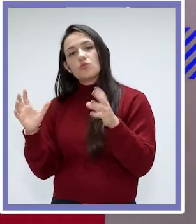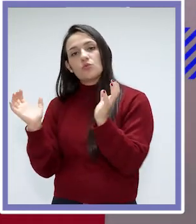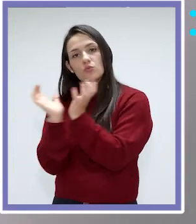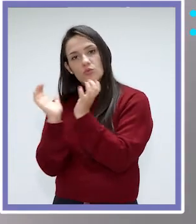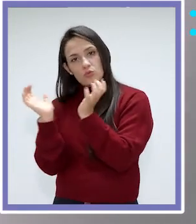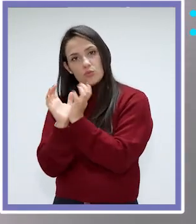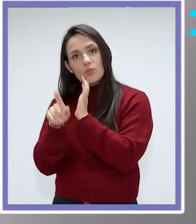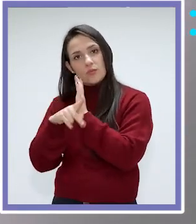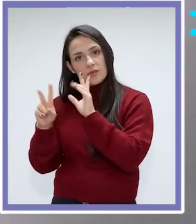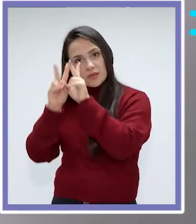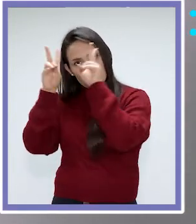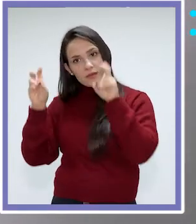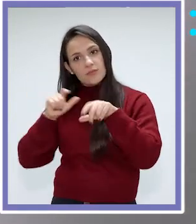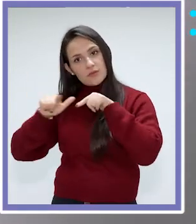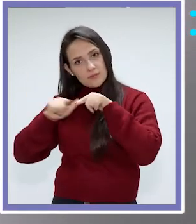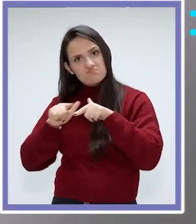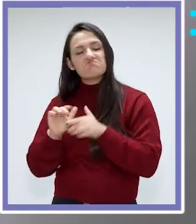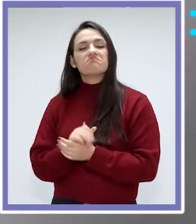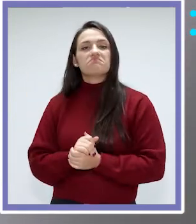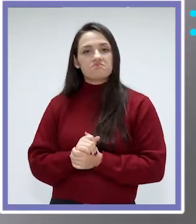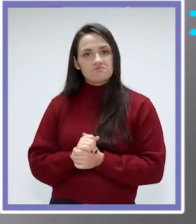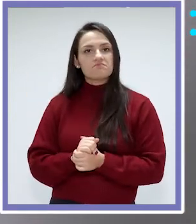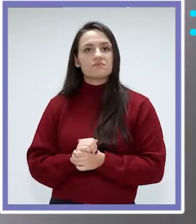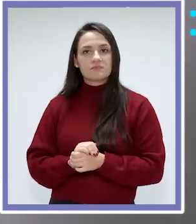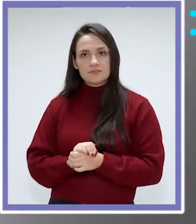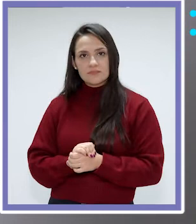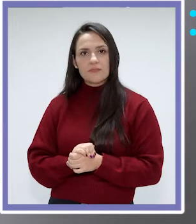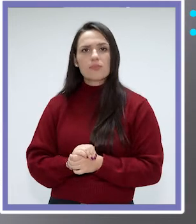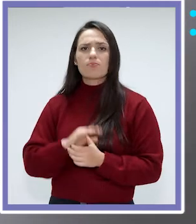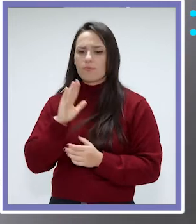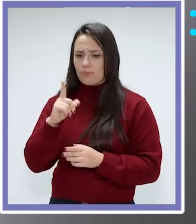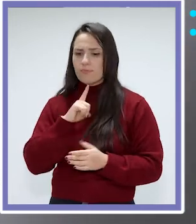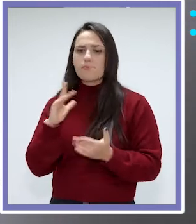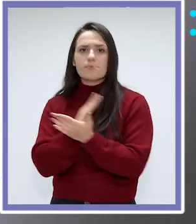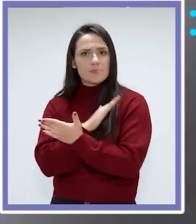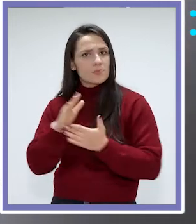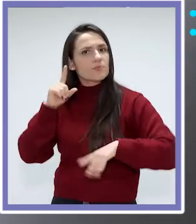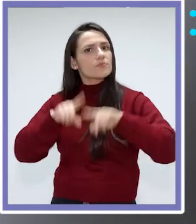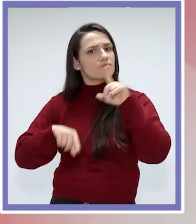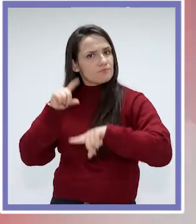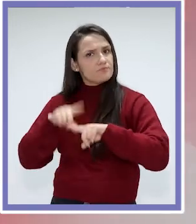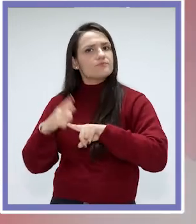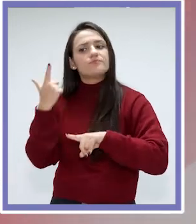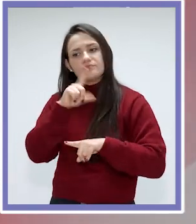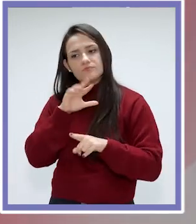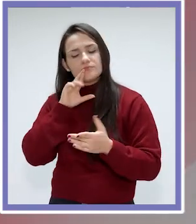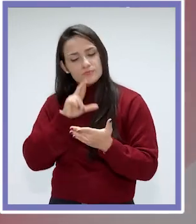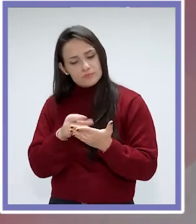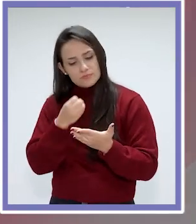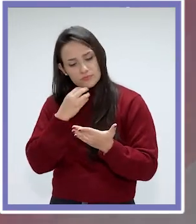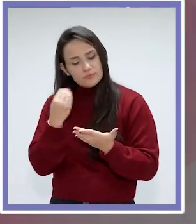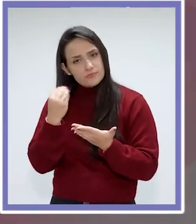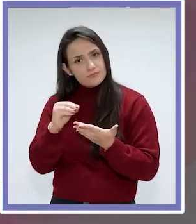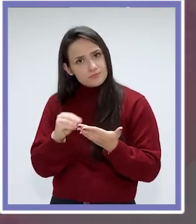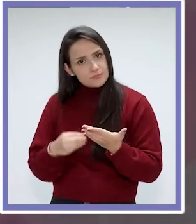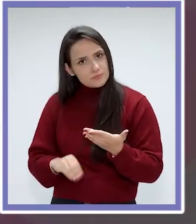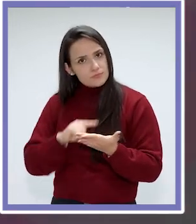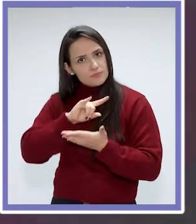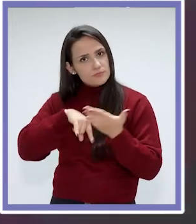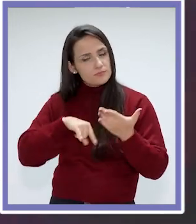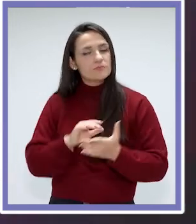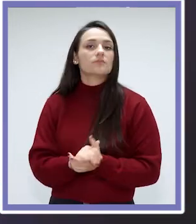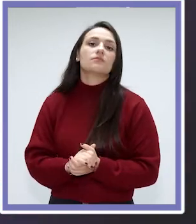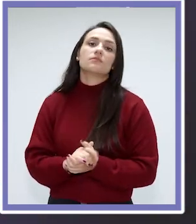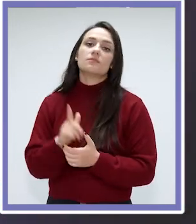Um trabalho muito interessante, colaborativo. Nós já temos produtos sobre isso. Nós temos já um produto